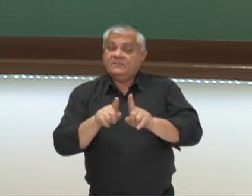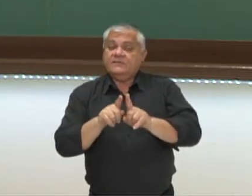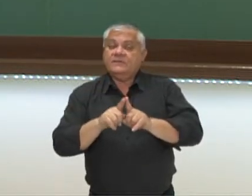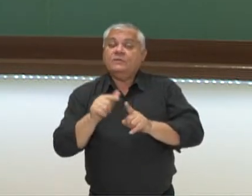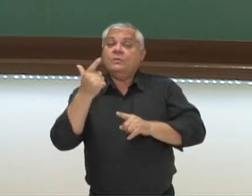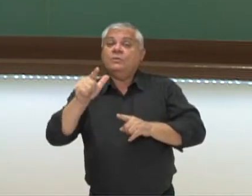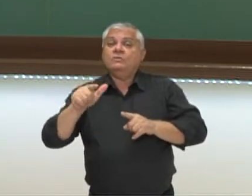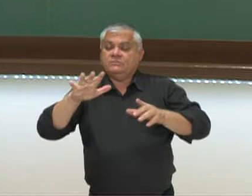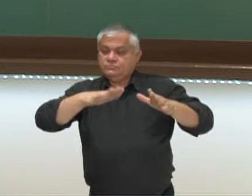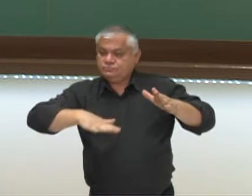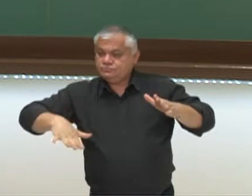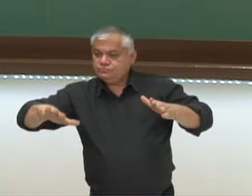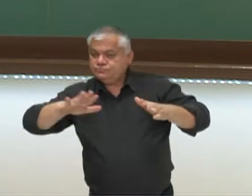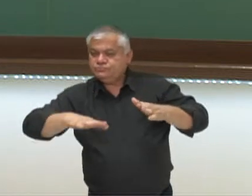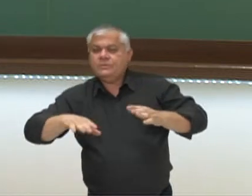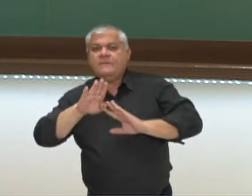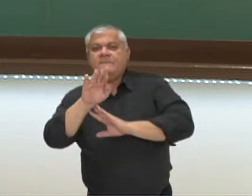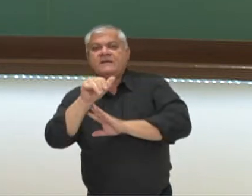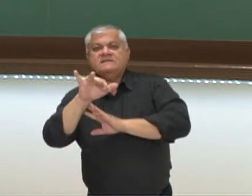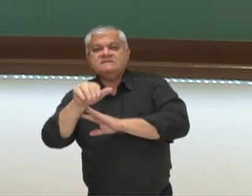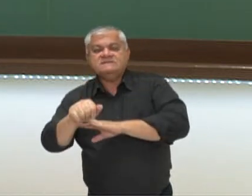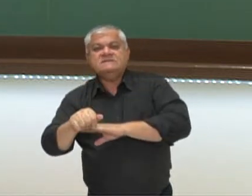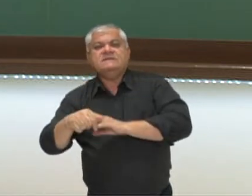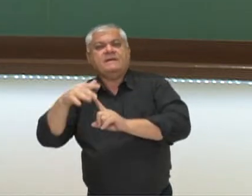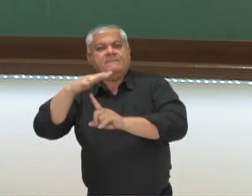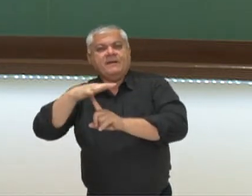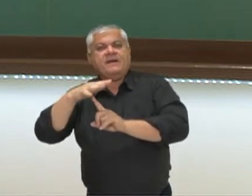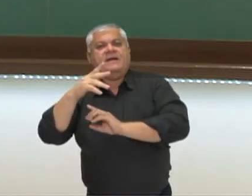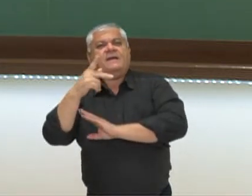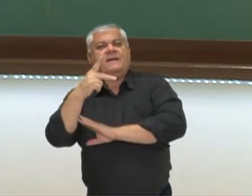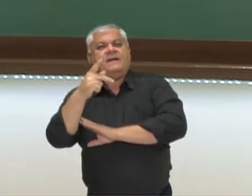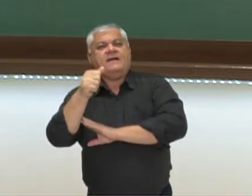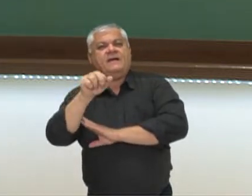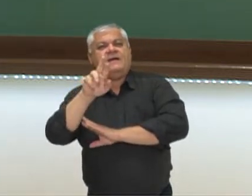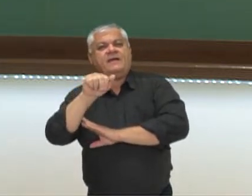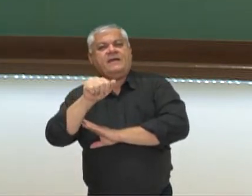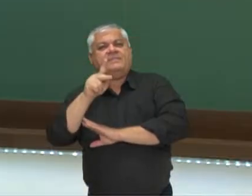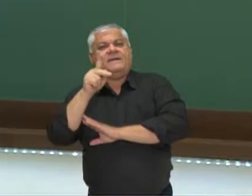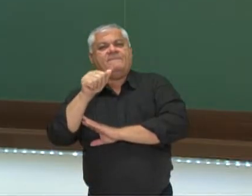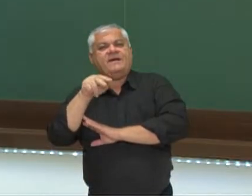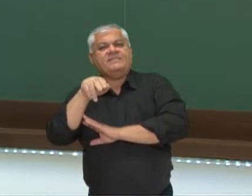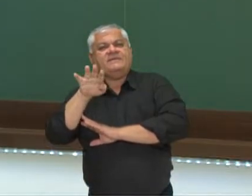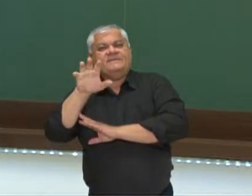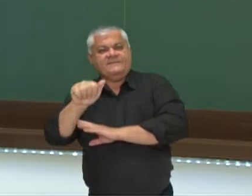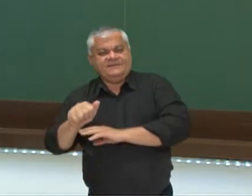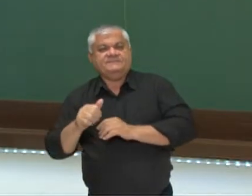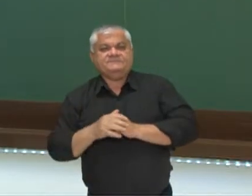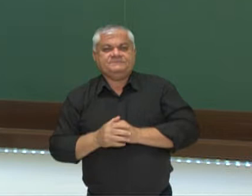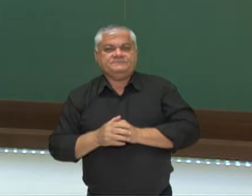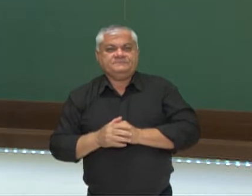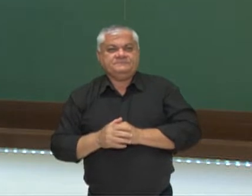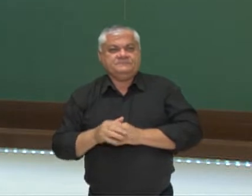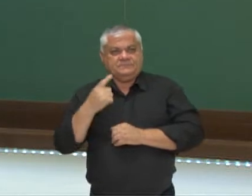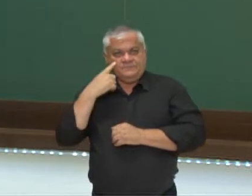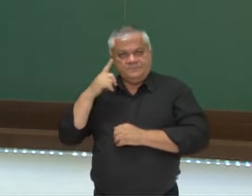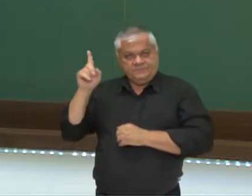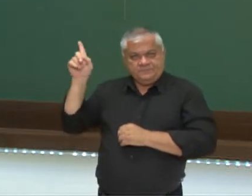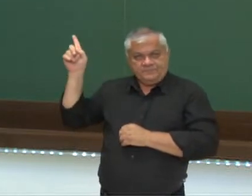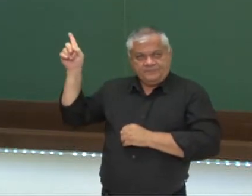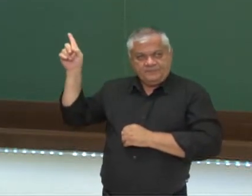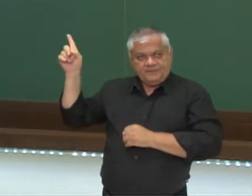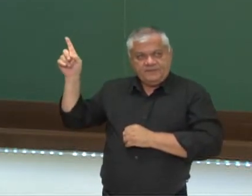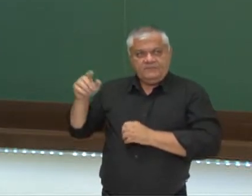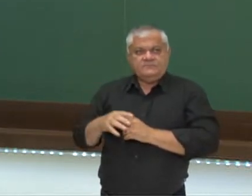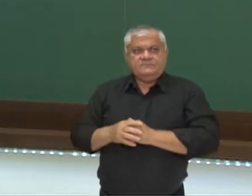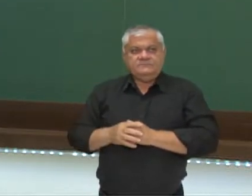do Paraná, para as bacias hidrográficas do Paranapanema. Dá uma olhada aqui, ó. Se a gente observar neste mapa, aqui